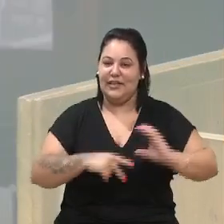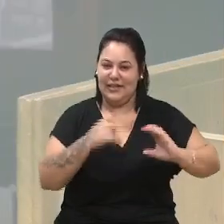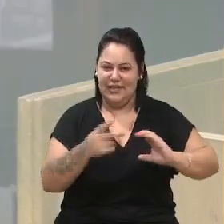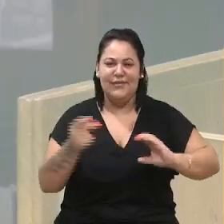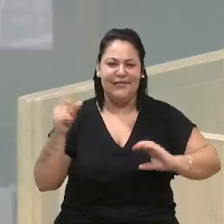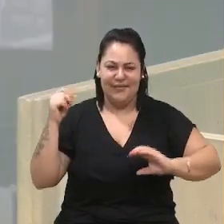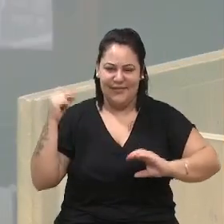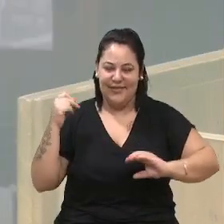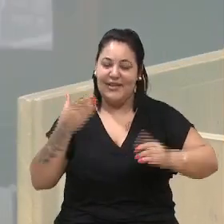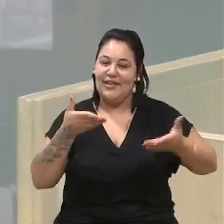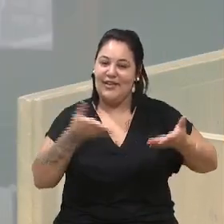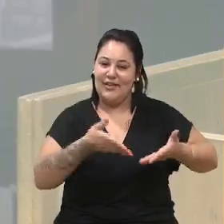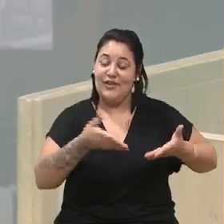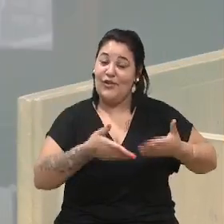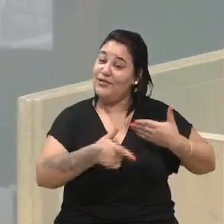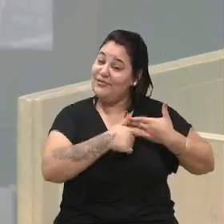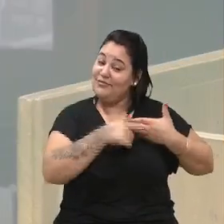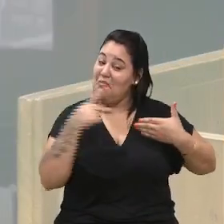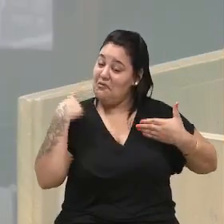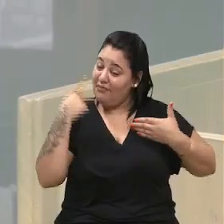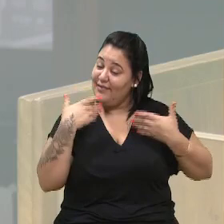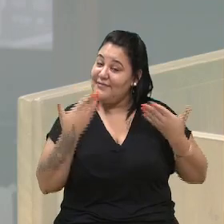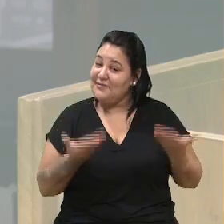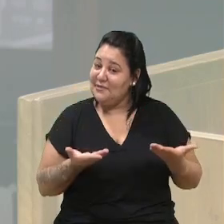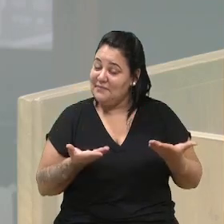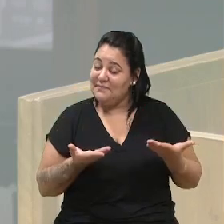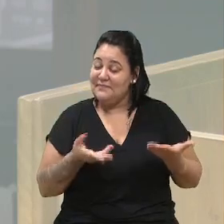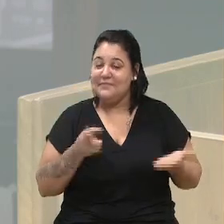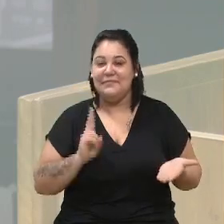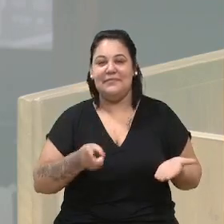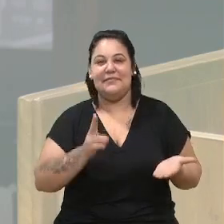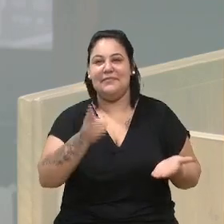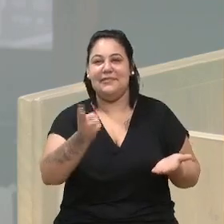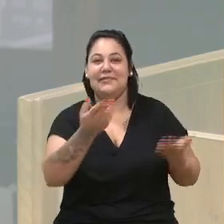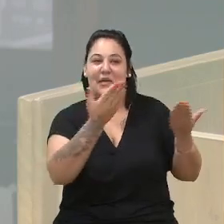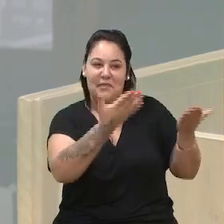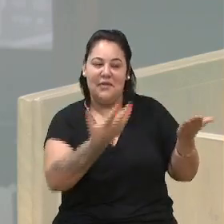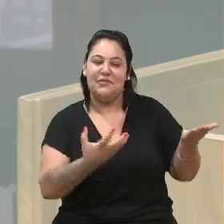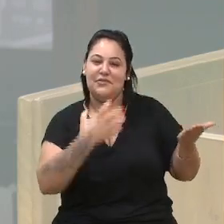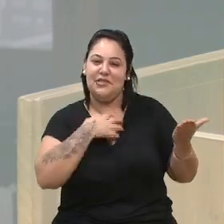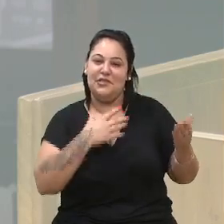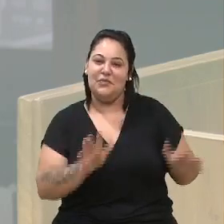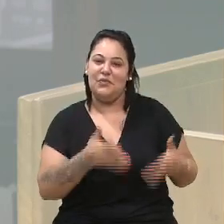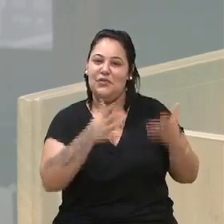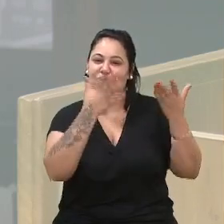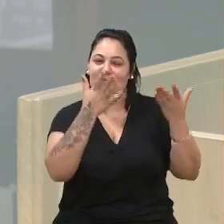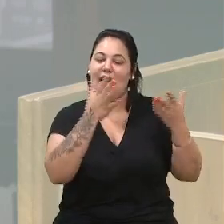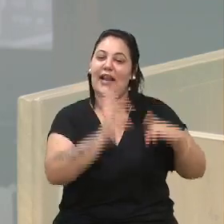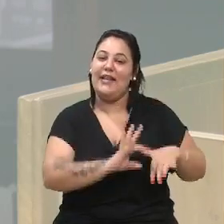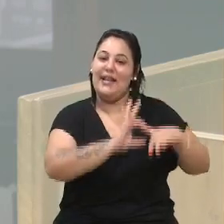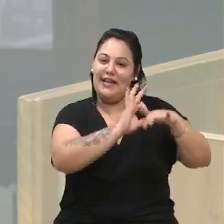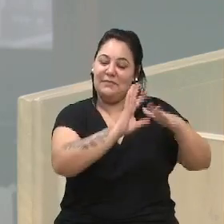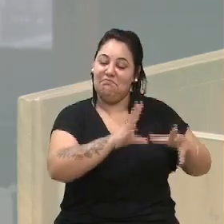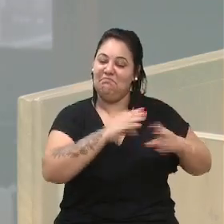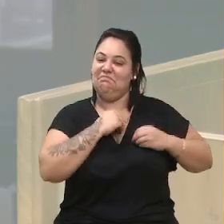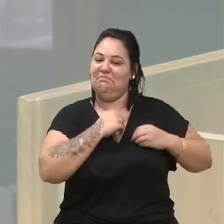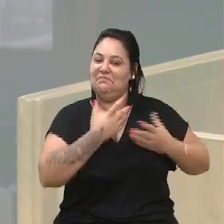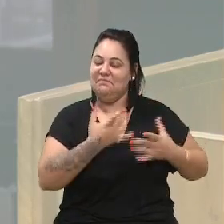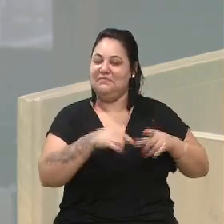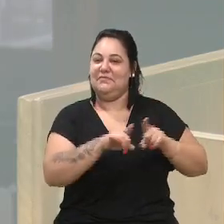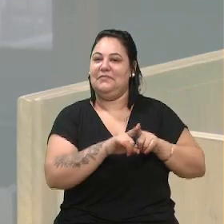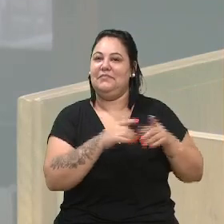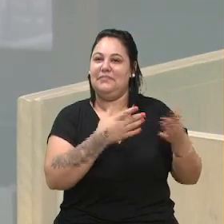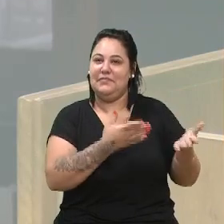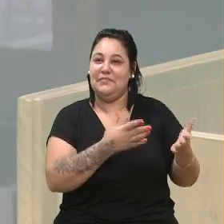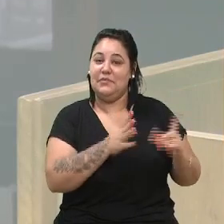tempo e hoje é vereadora, né? Então, sempre é uma forma de incentivar lideranças e ainda mais